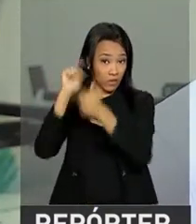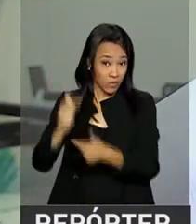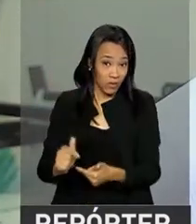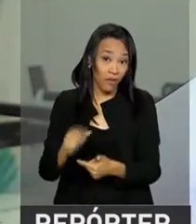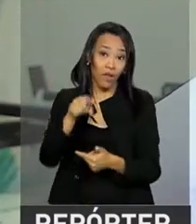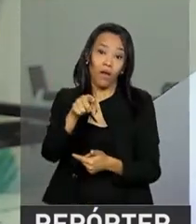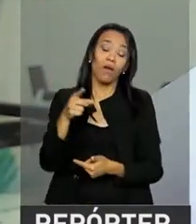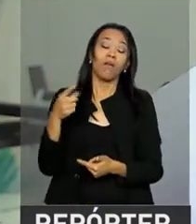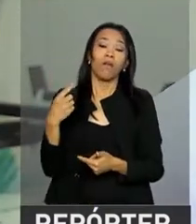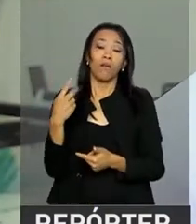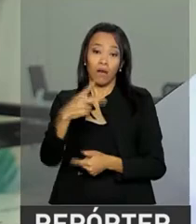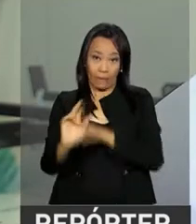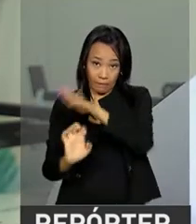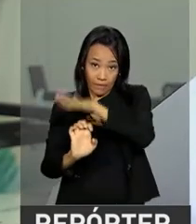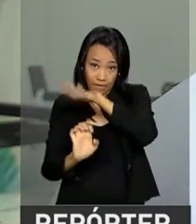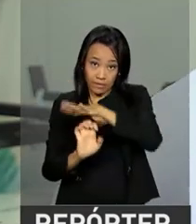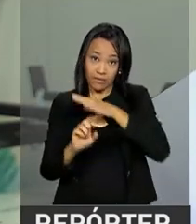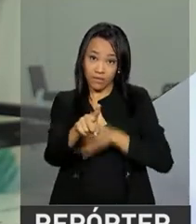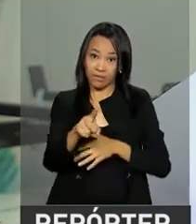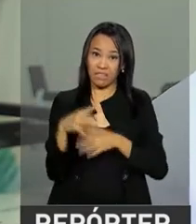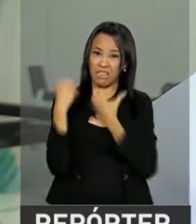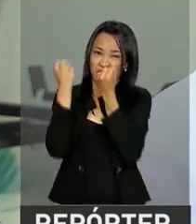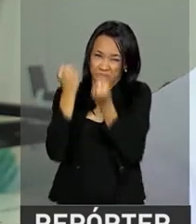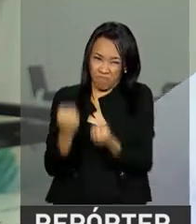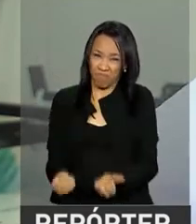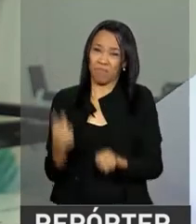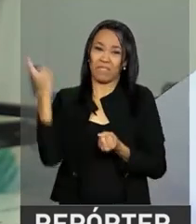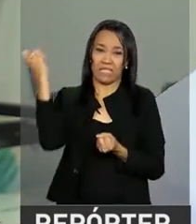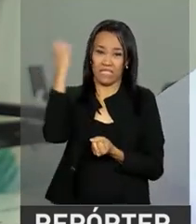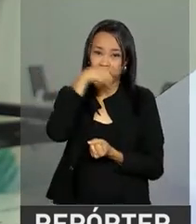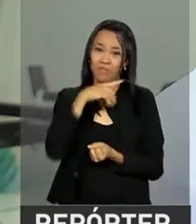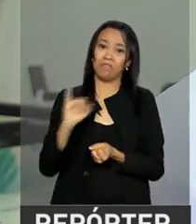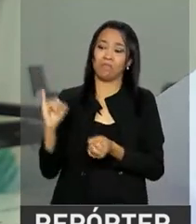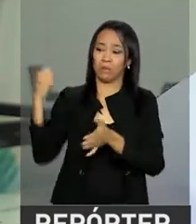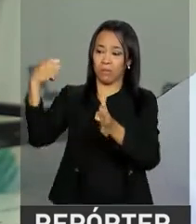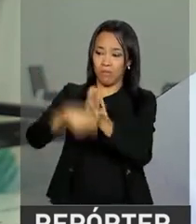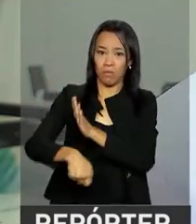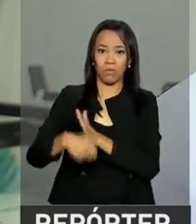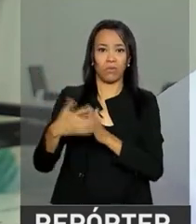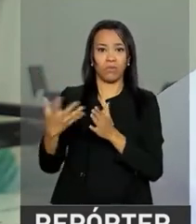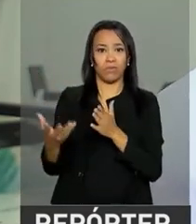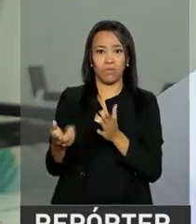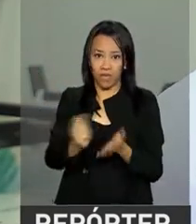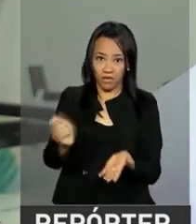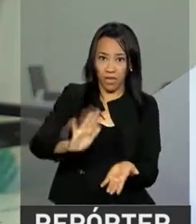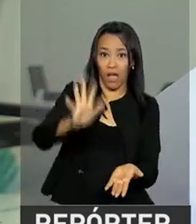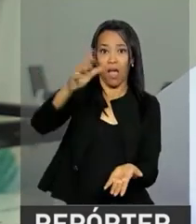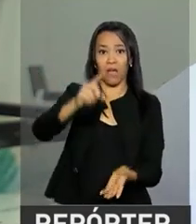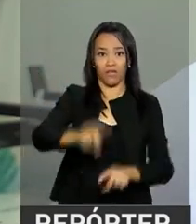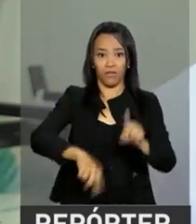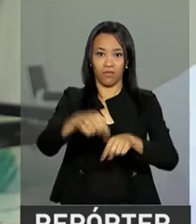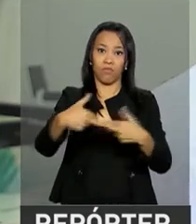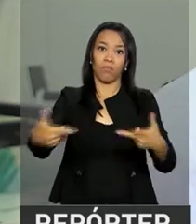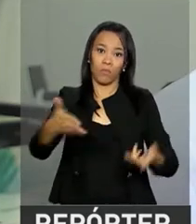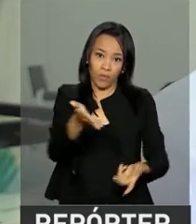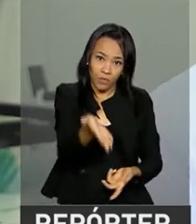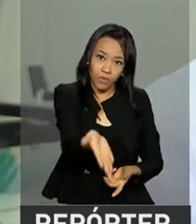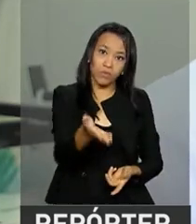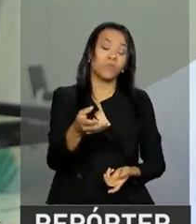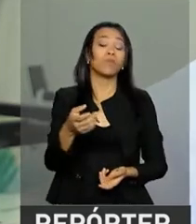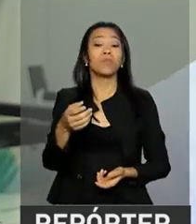simples nacional teriam uma carga muito maior que isso agregaria no custo do produto né e talvez por um